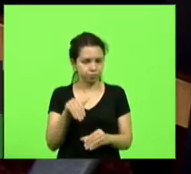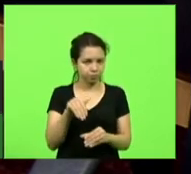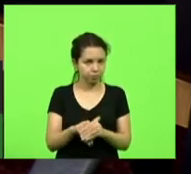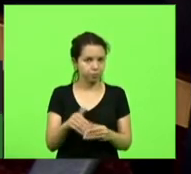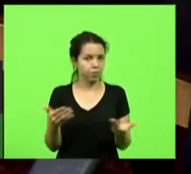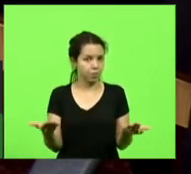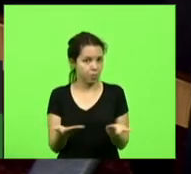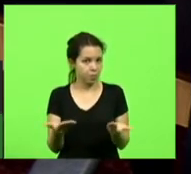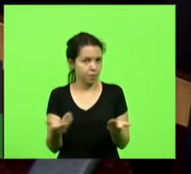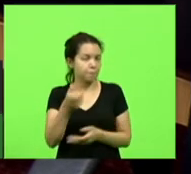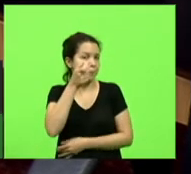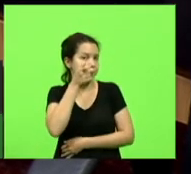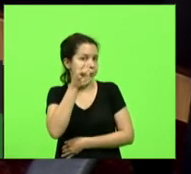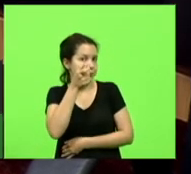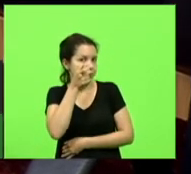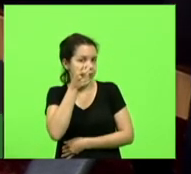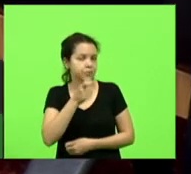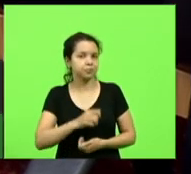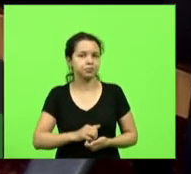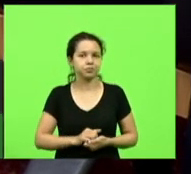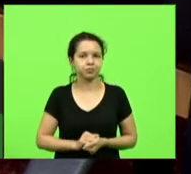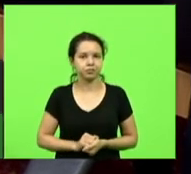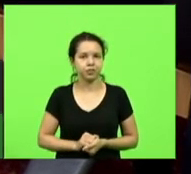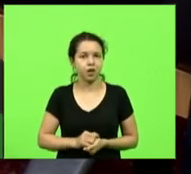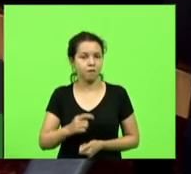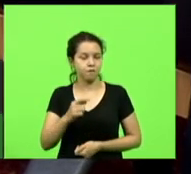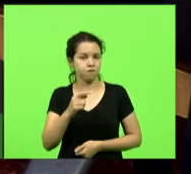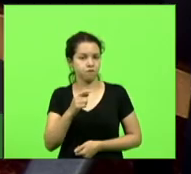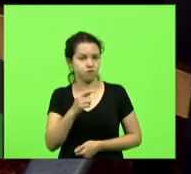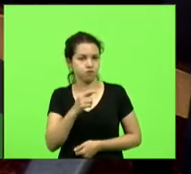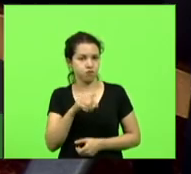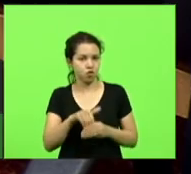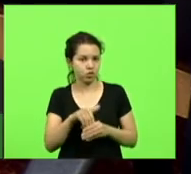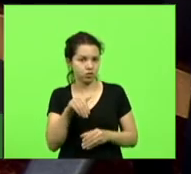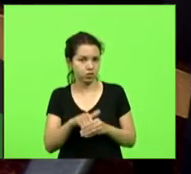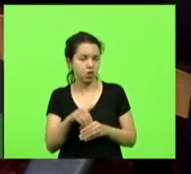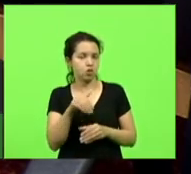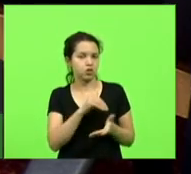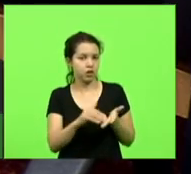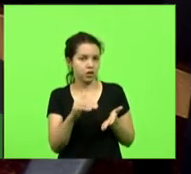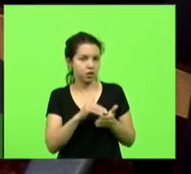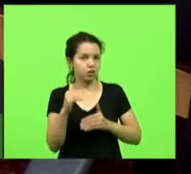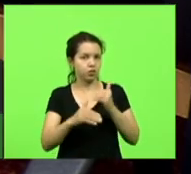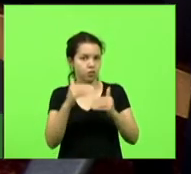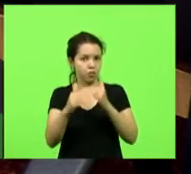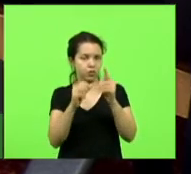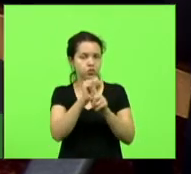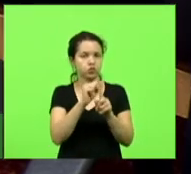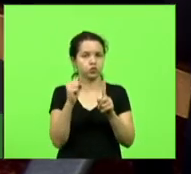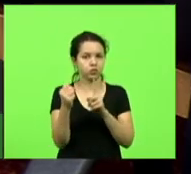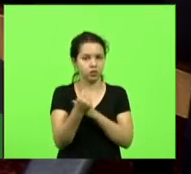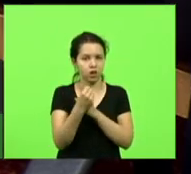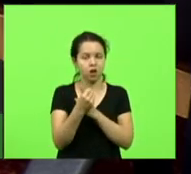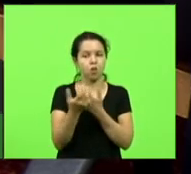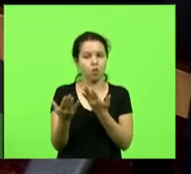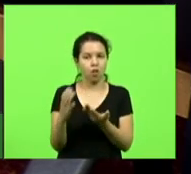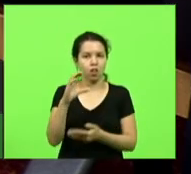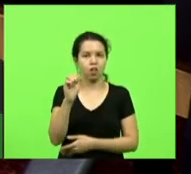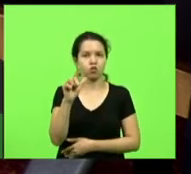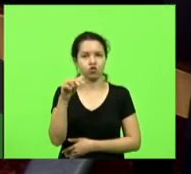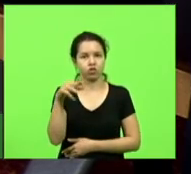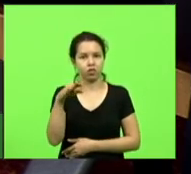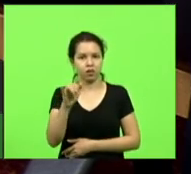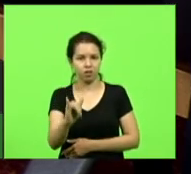aqui acompanhando esta votação, o secretário de Desenvolvimento Social, Claudinei, e também